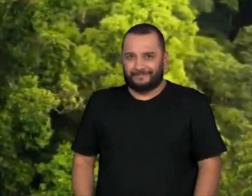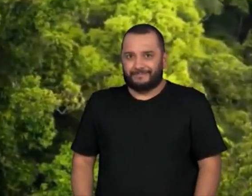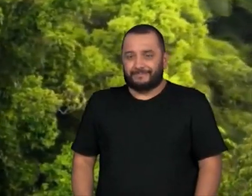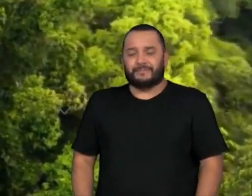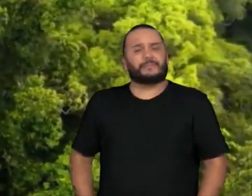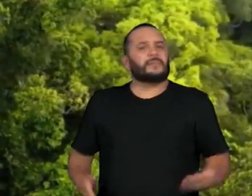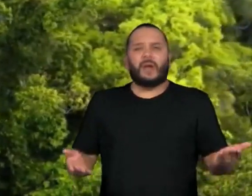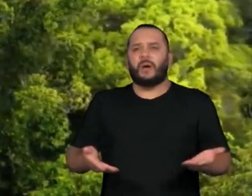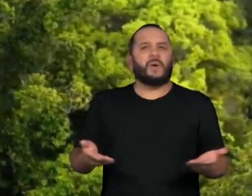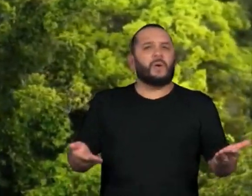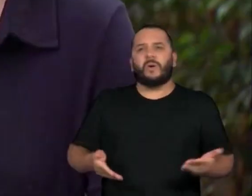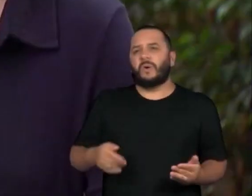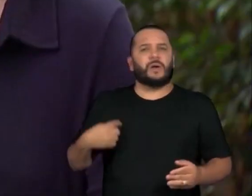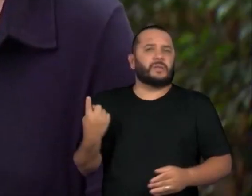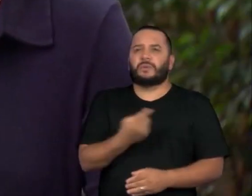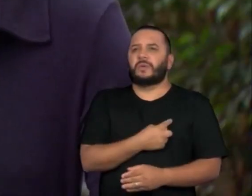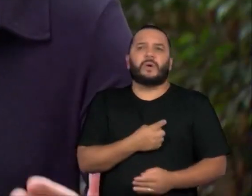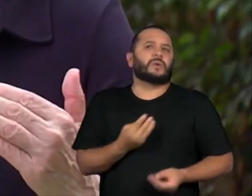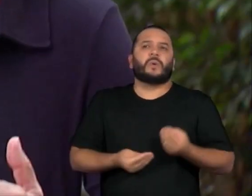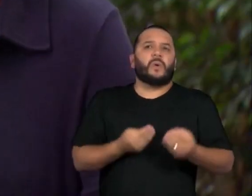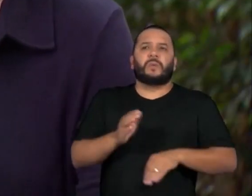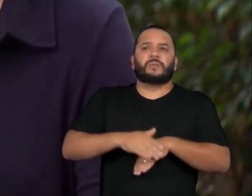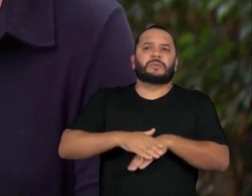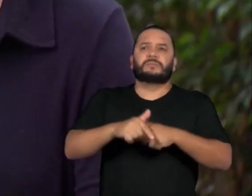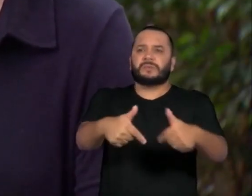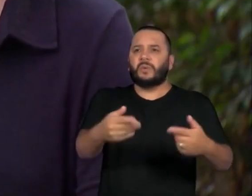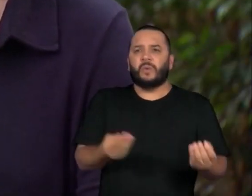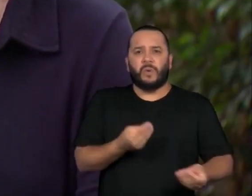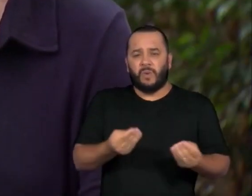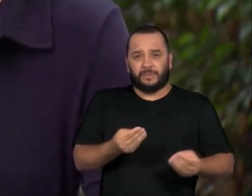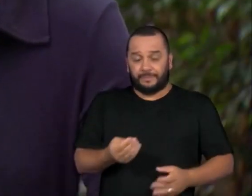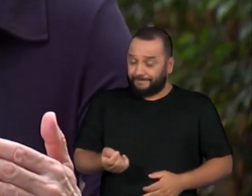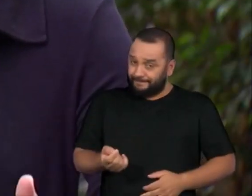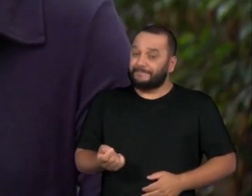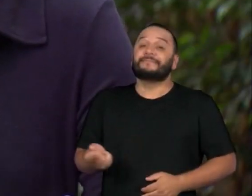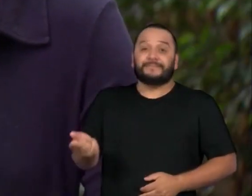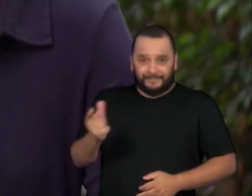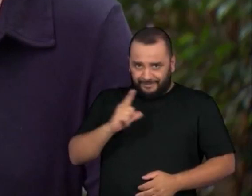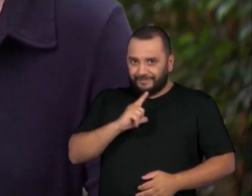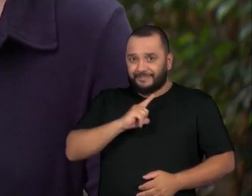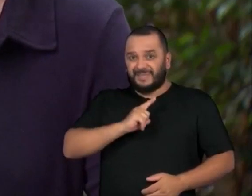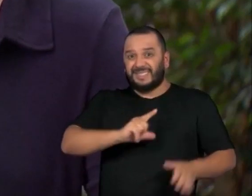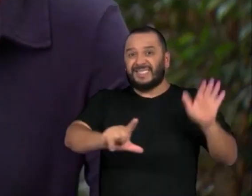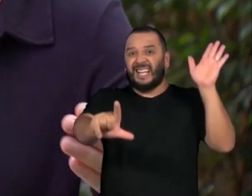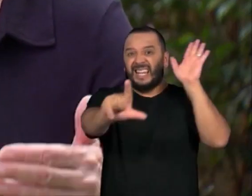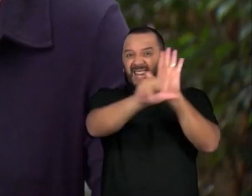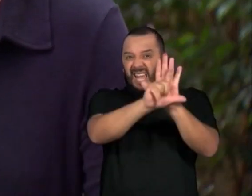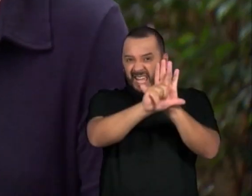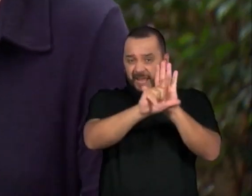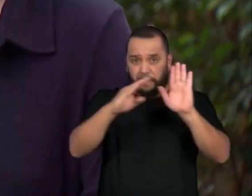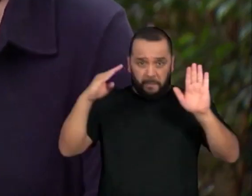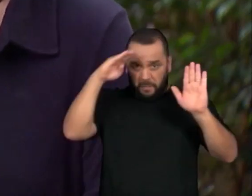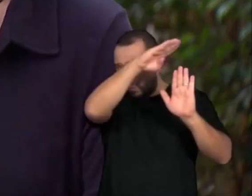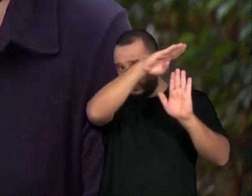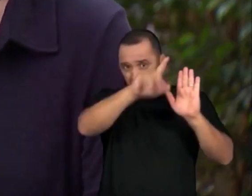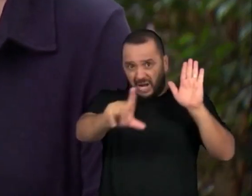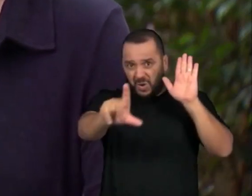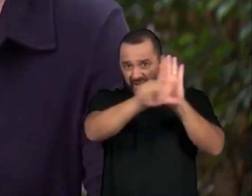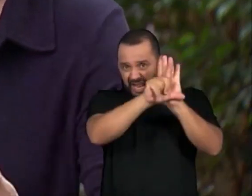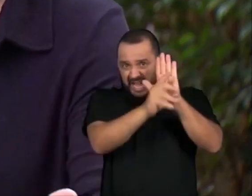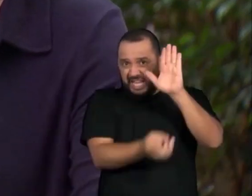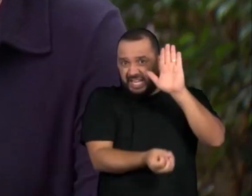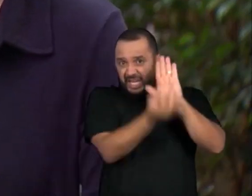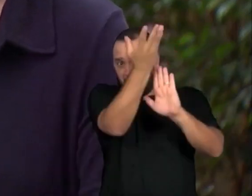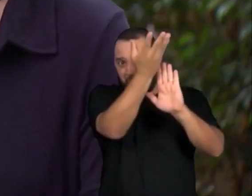Agora, o que nós temos que fazer imediatamente é revogar uma série de medidas infralegais, principalmente, mas algumas legais também que